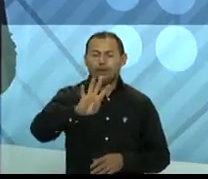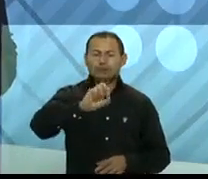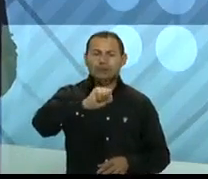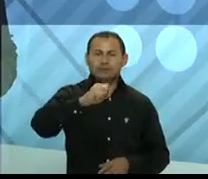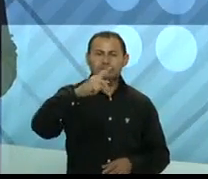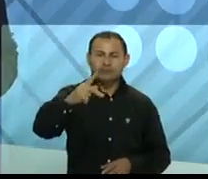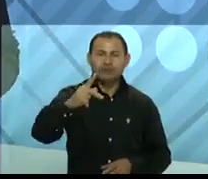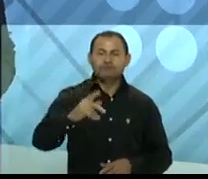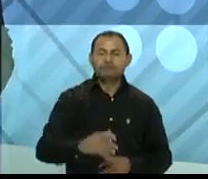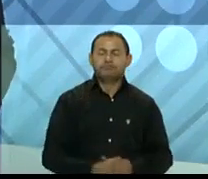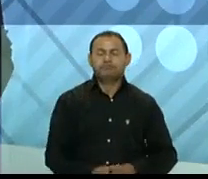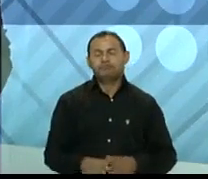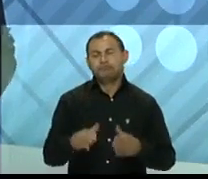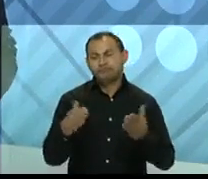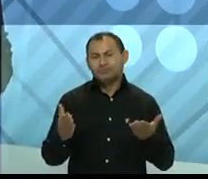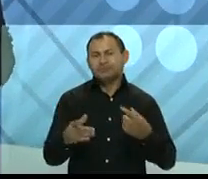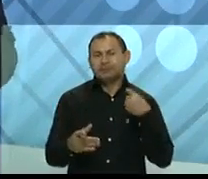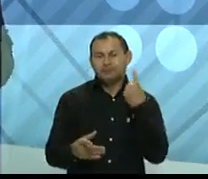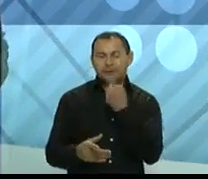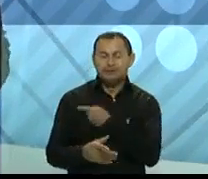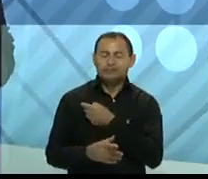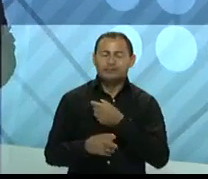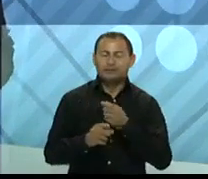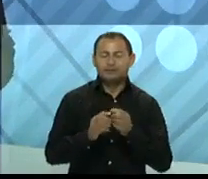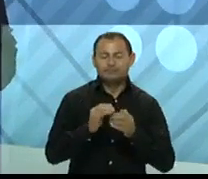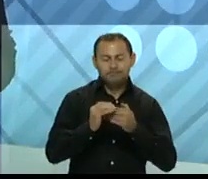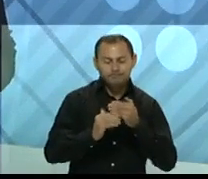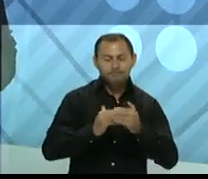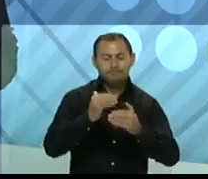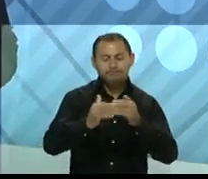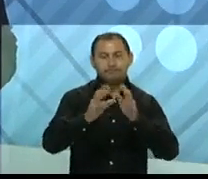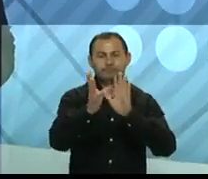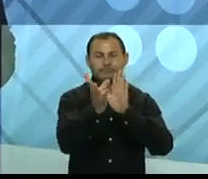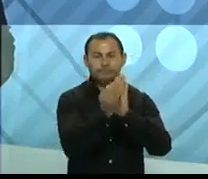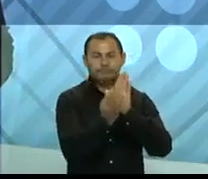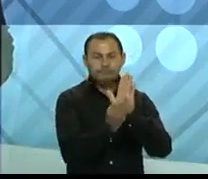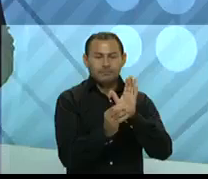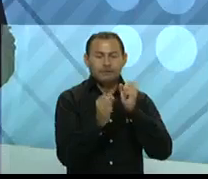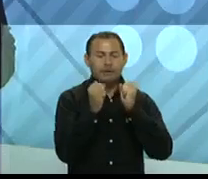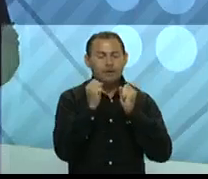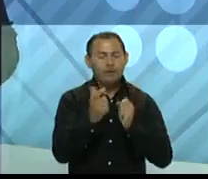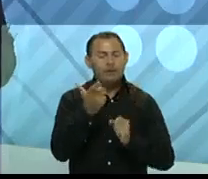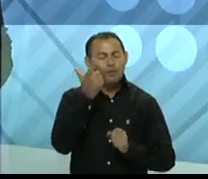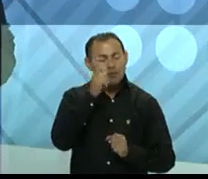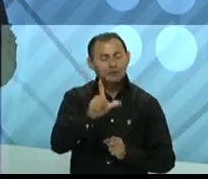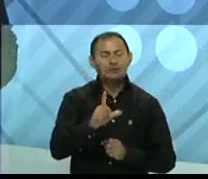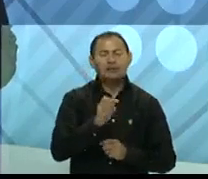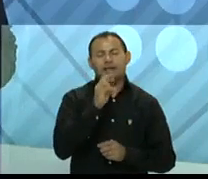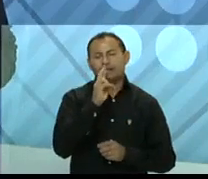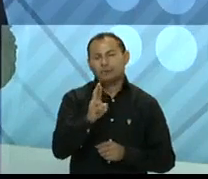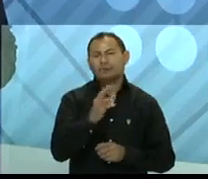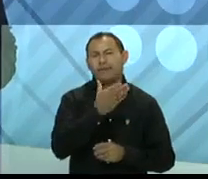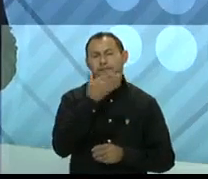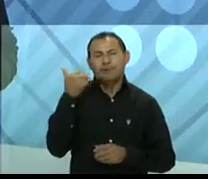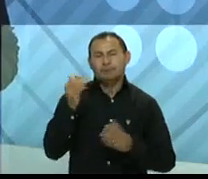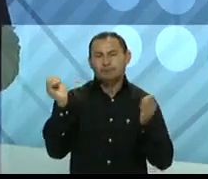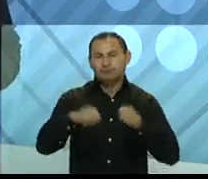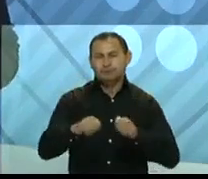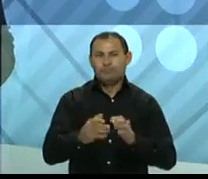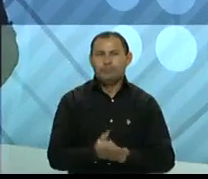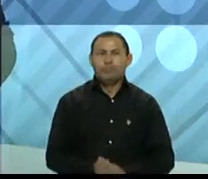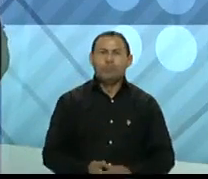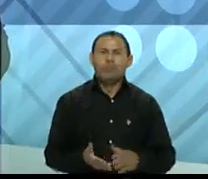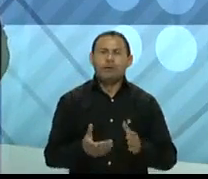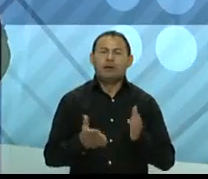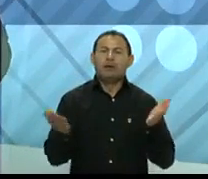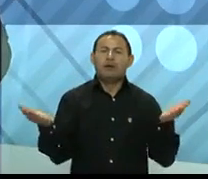situações menores, onde nós vamos ter que ir desenvolvendo os conteúdos para que a gente consiga aí resolvê-los da melhor forma possível.